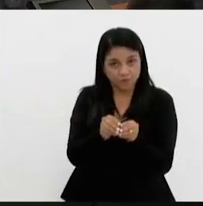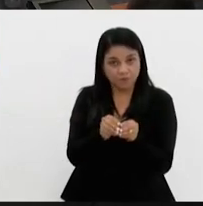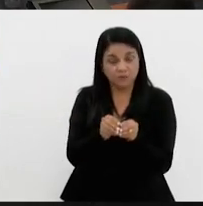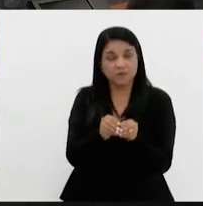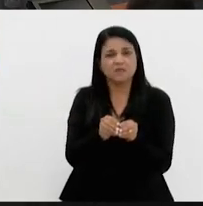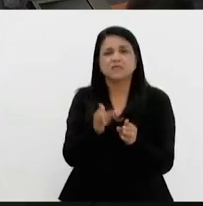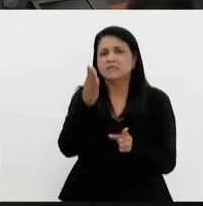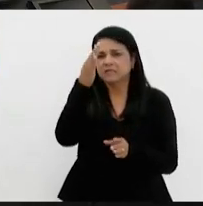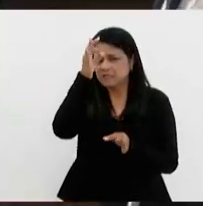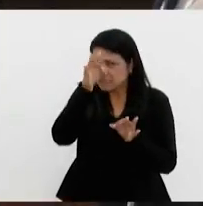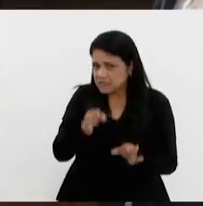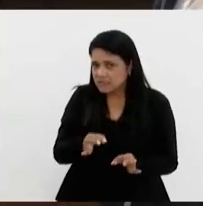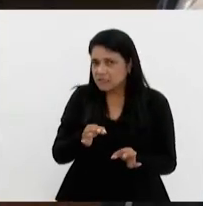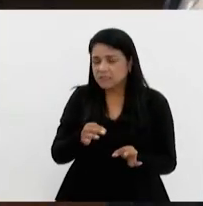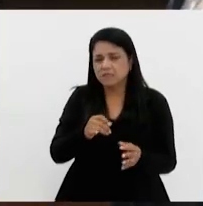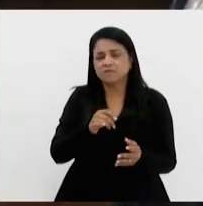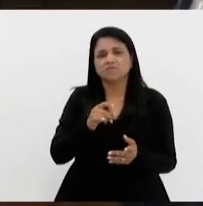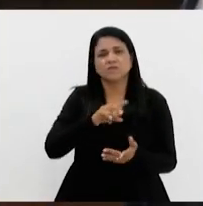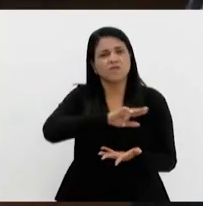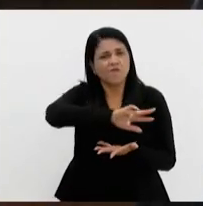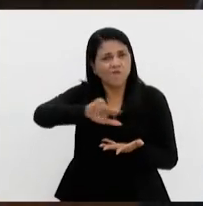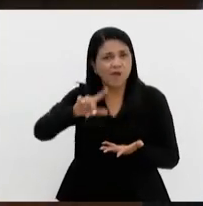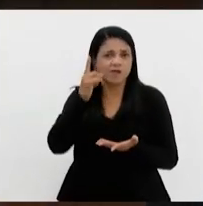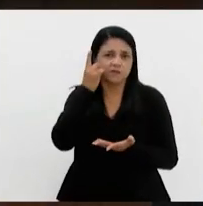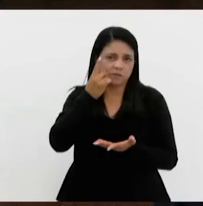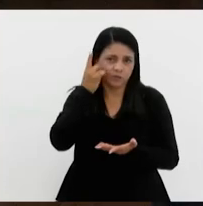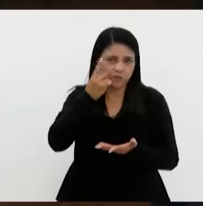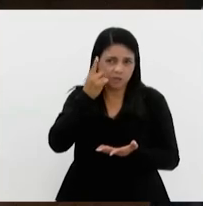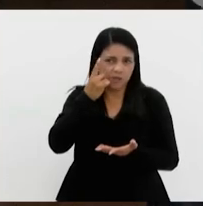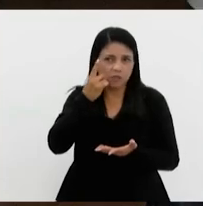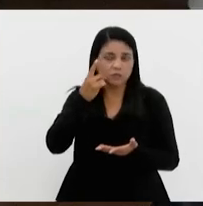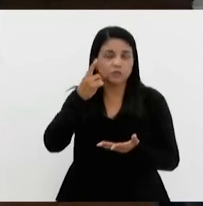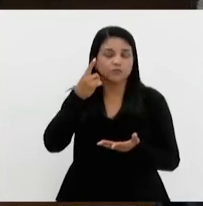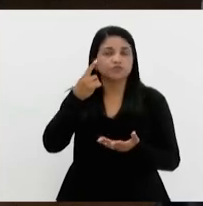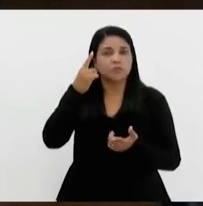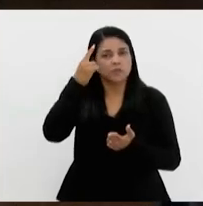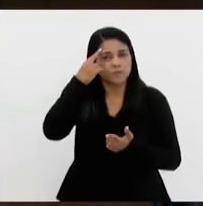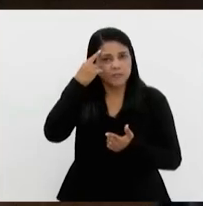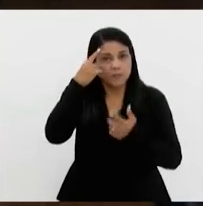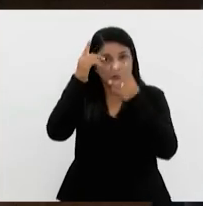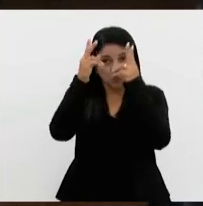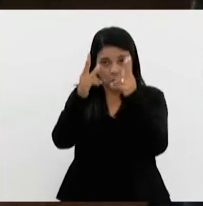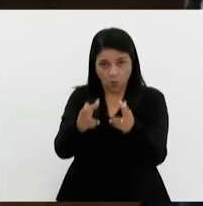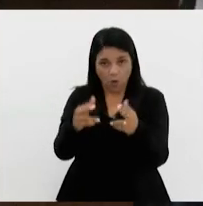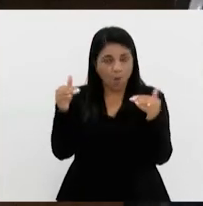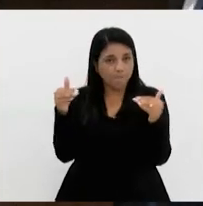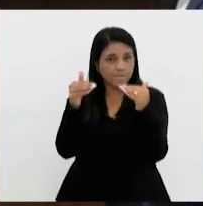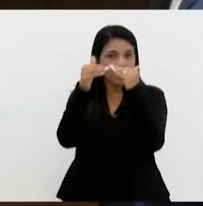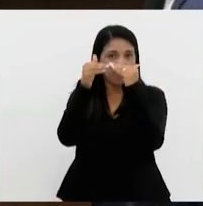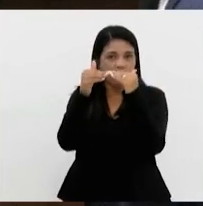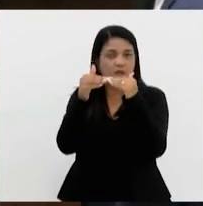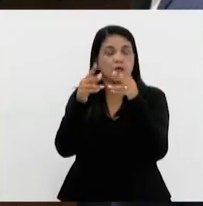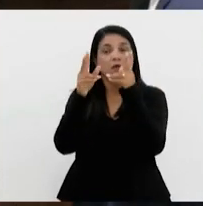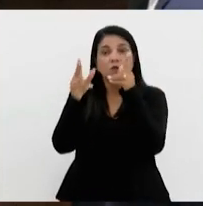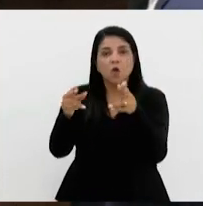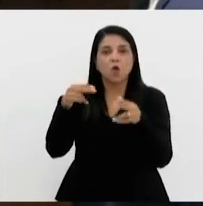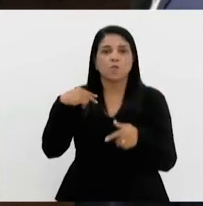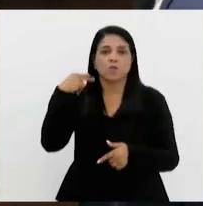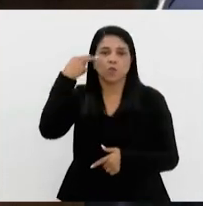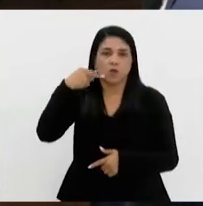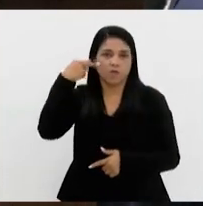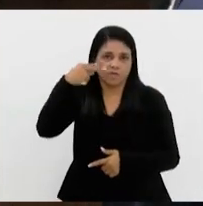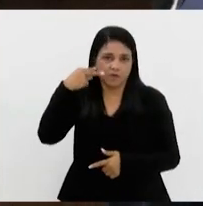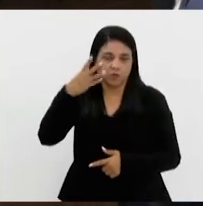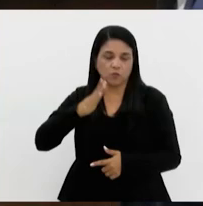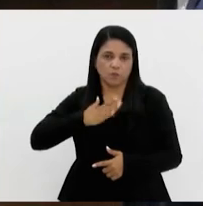aqui vão se coadunar, compartilhar esse pensamento, assim como faz meu irmão na Câmara do Rio, vereador Rogério Amorim,